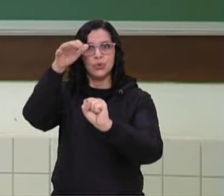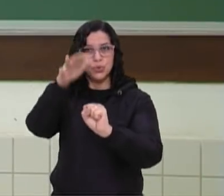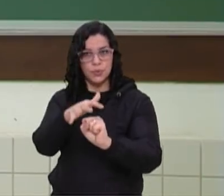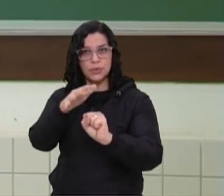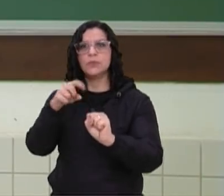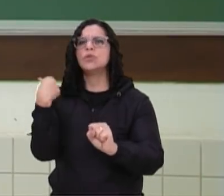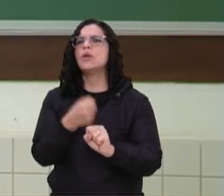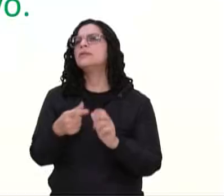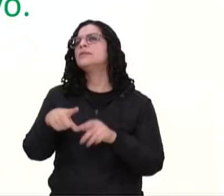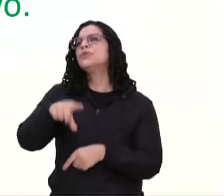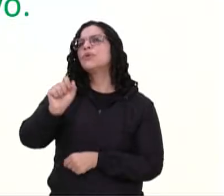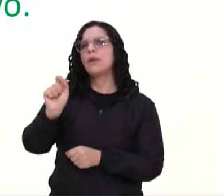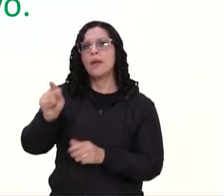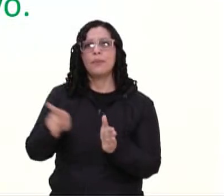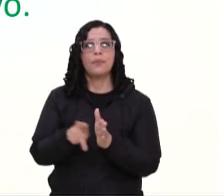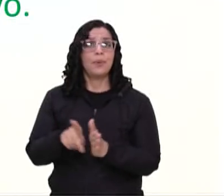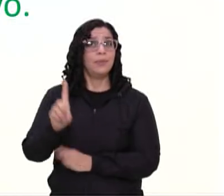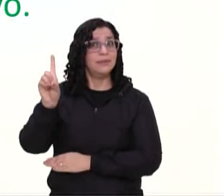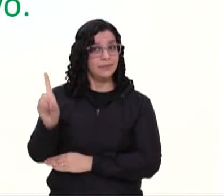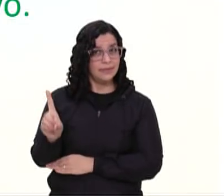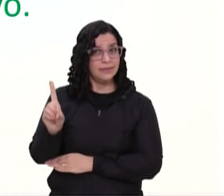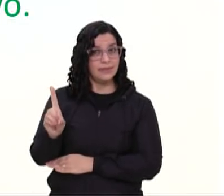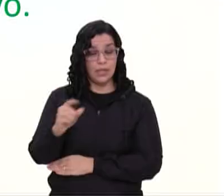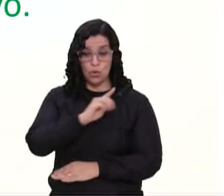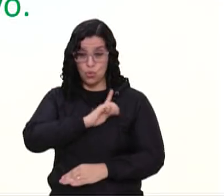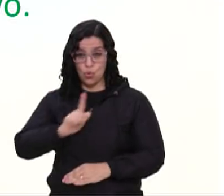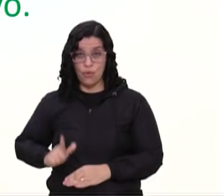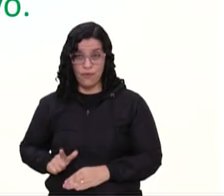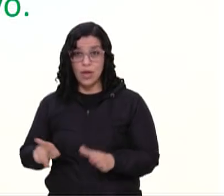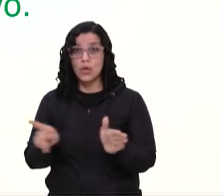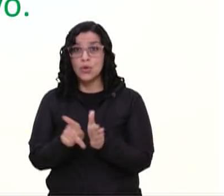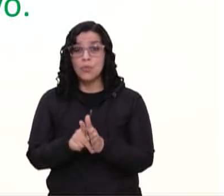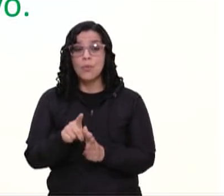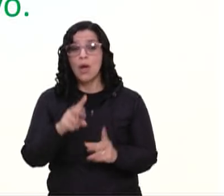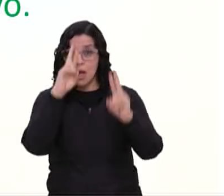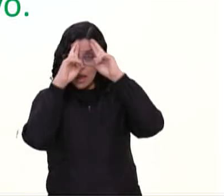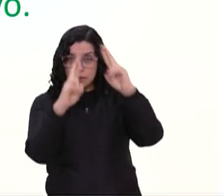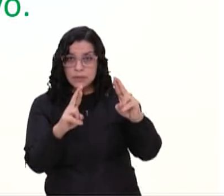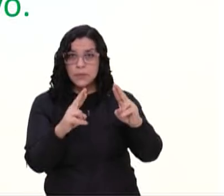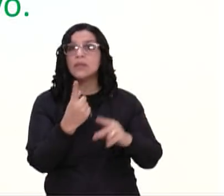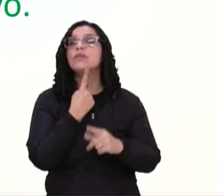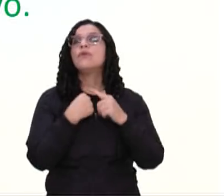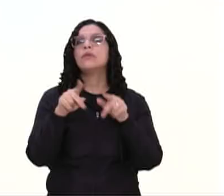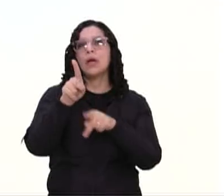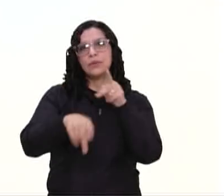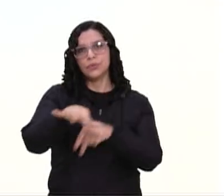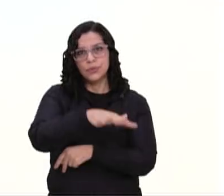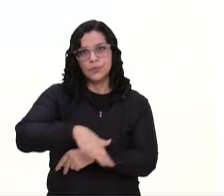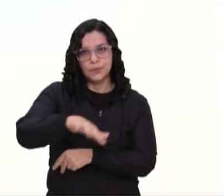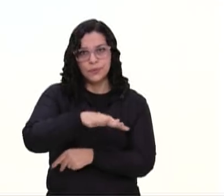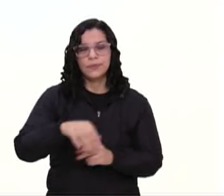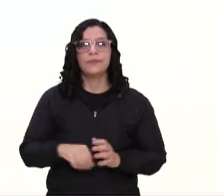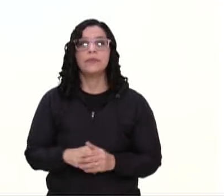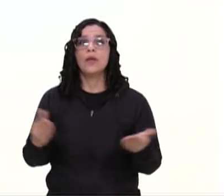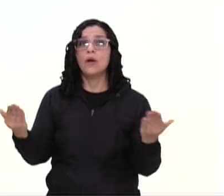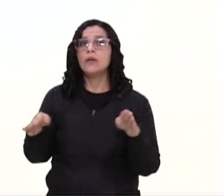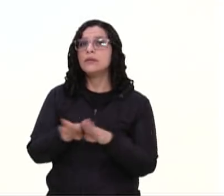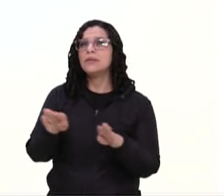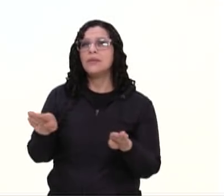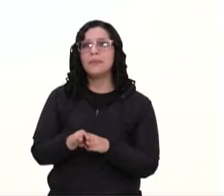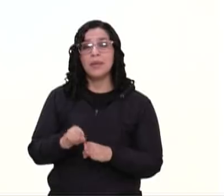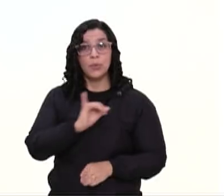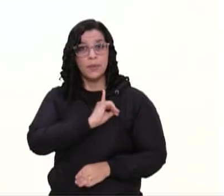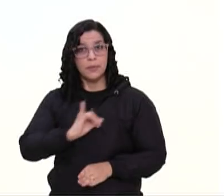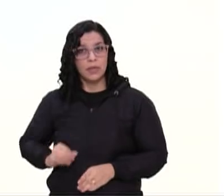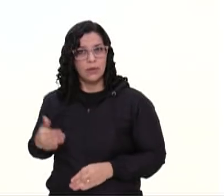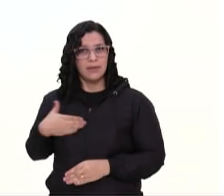nós podemos destacar está a letra D, o governo como a vontade coletiva de sua população, de seu povo. E